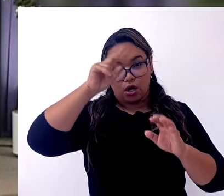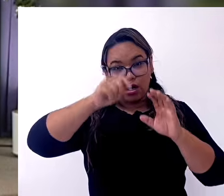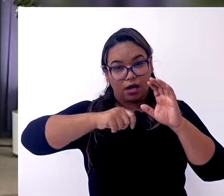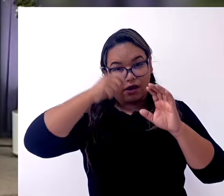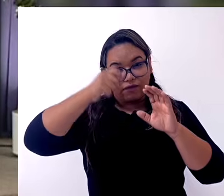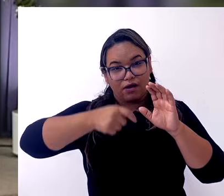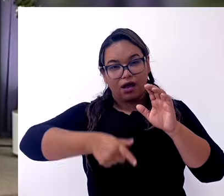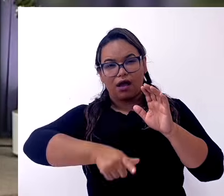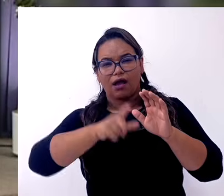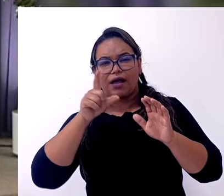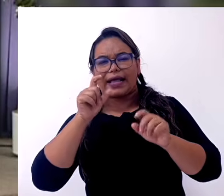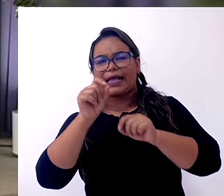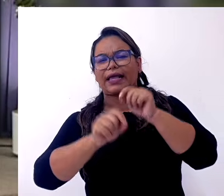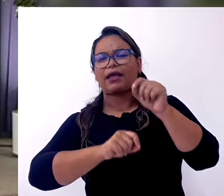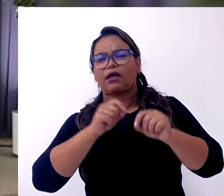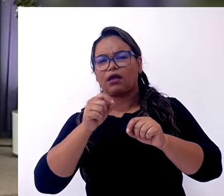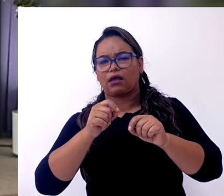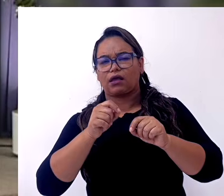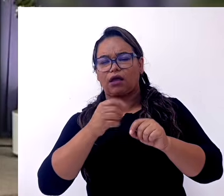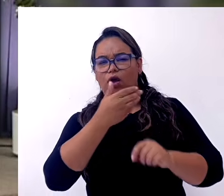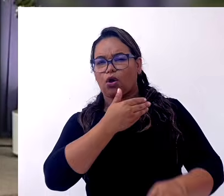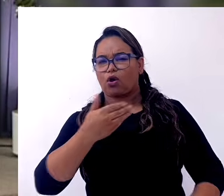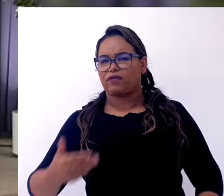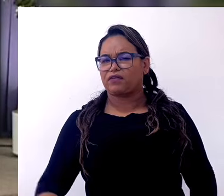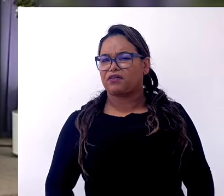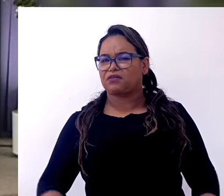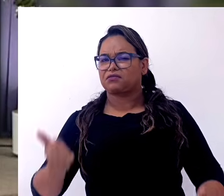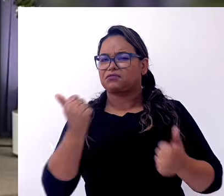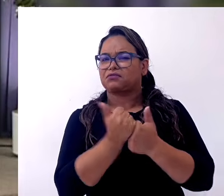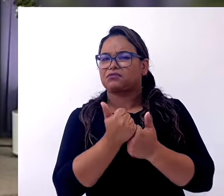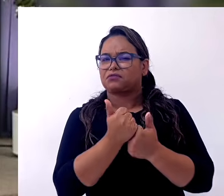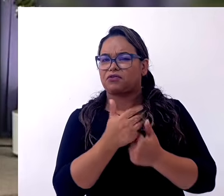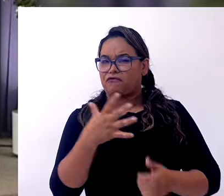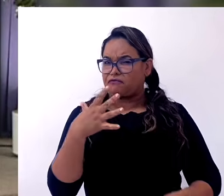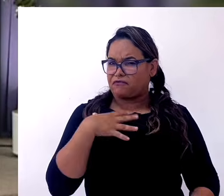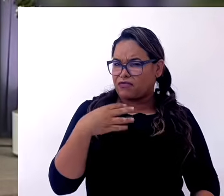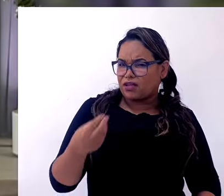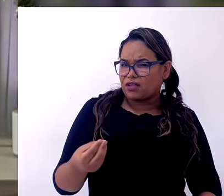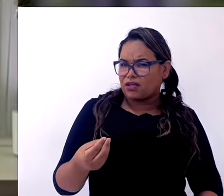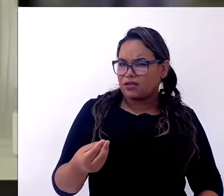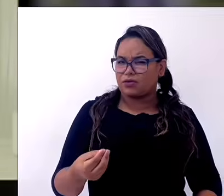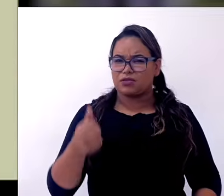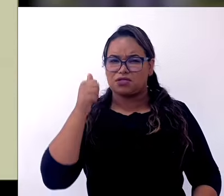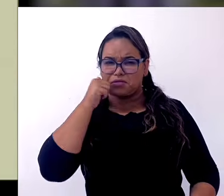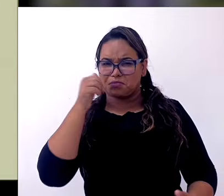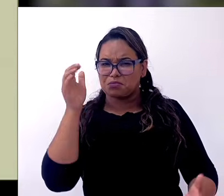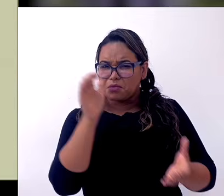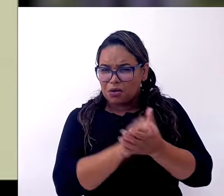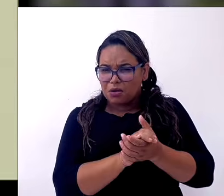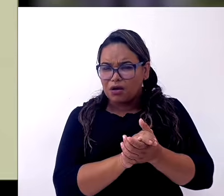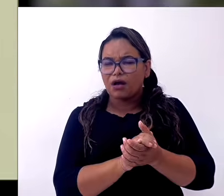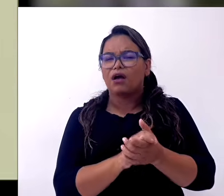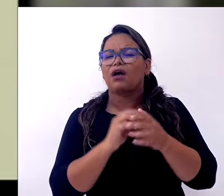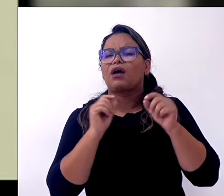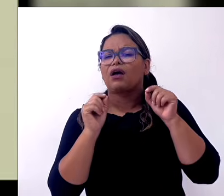este homem e não há evidência, exceto por sua família, de que ele não esteja bem tranquilo em algum exílio.